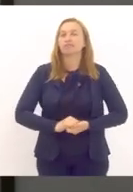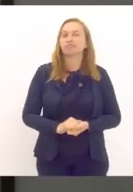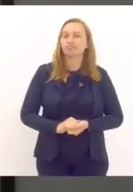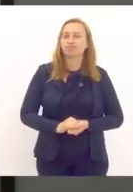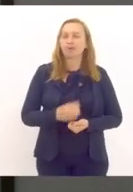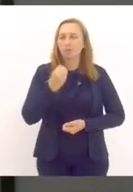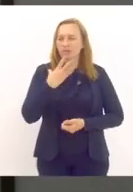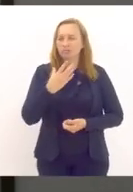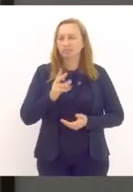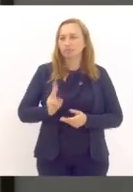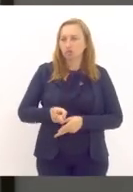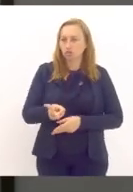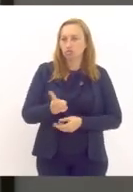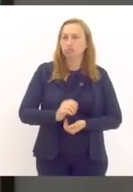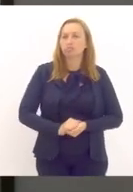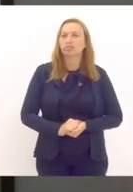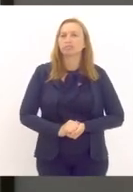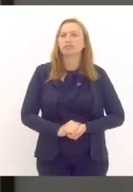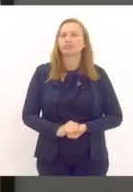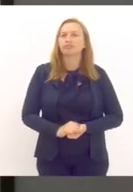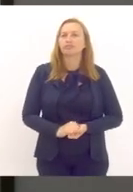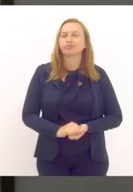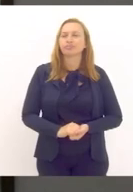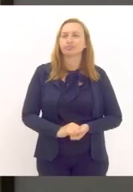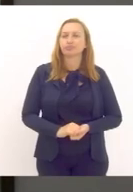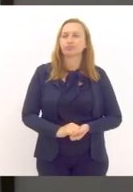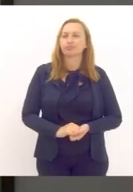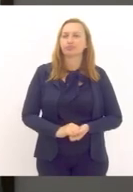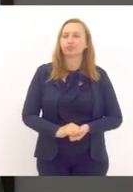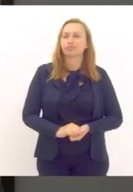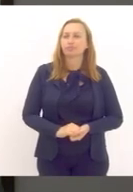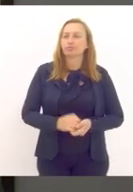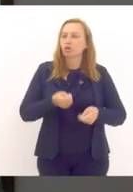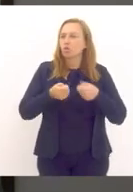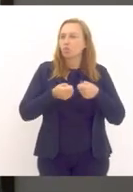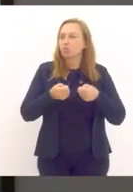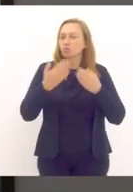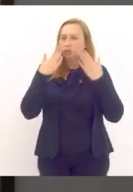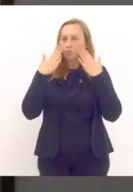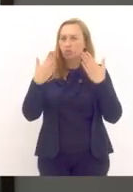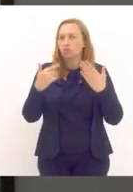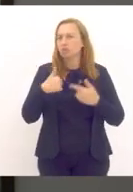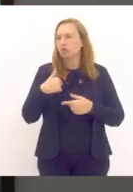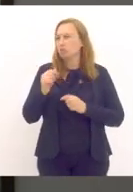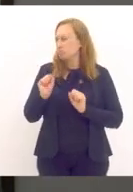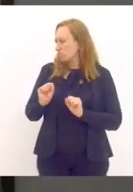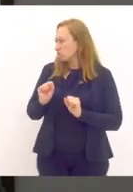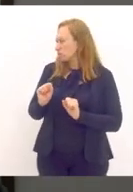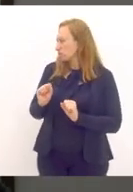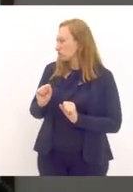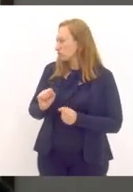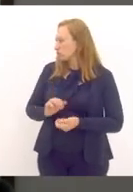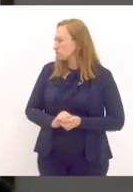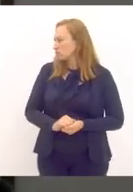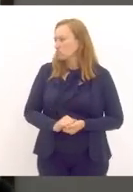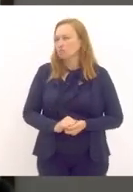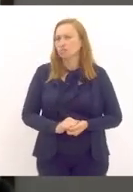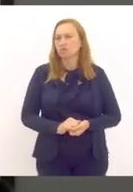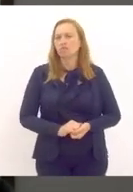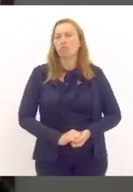Bem, continuando... Gente, tem como eu ter o controle da apresentação? Não sei se é possível.